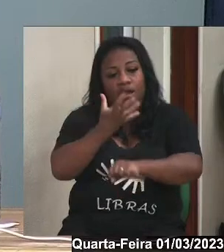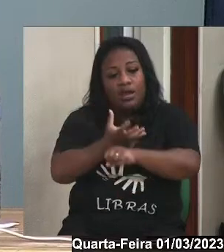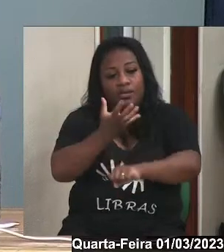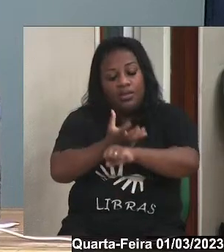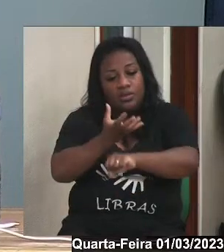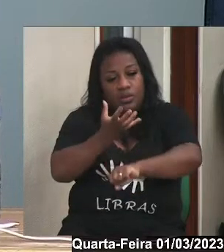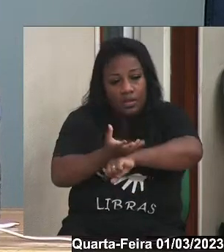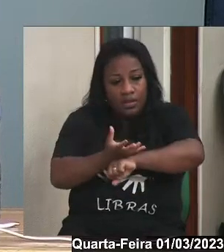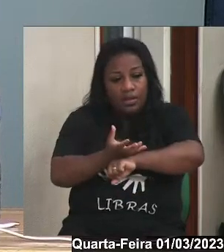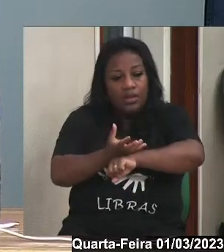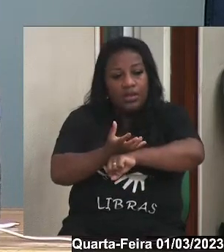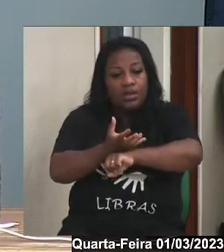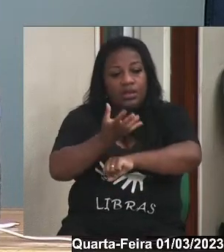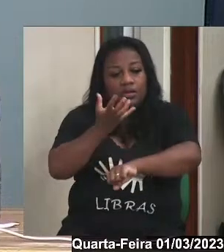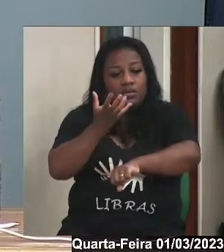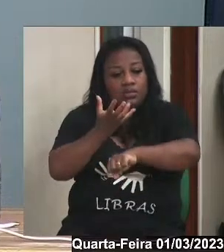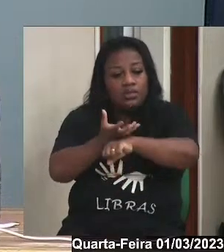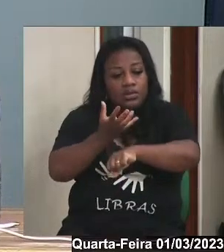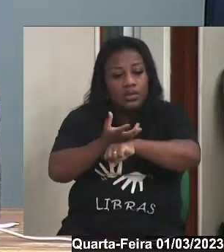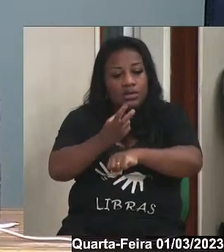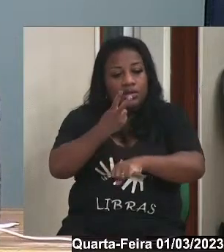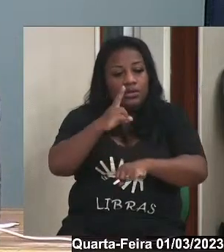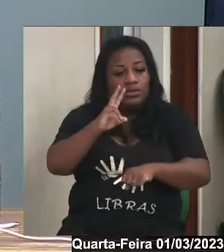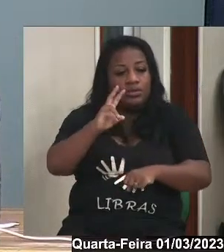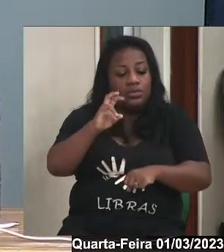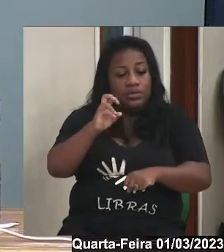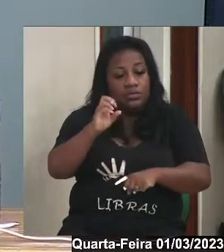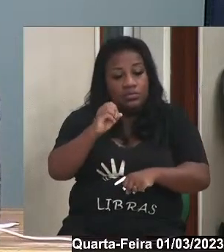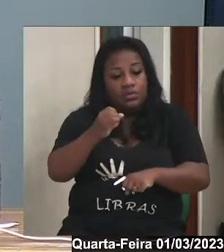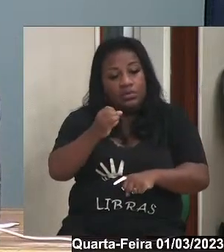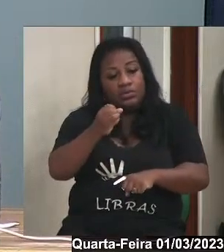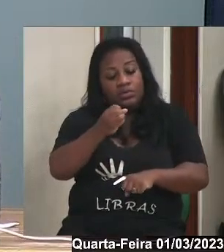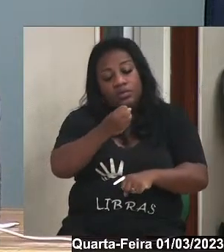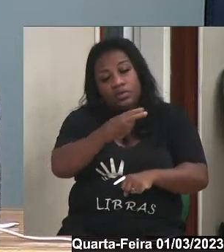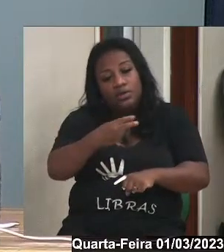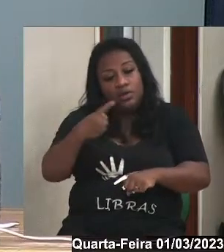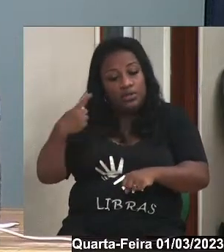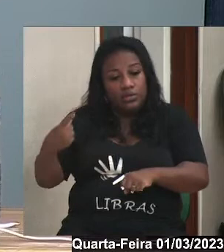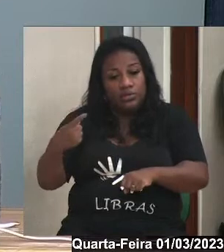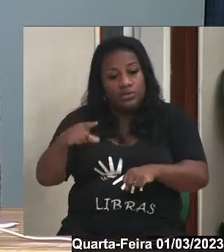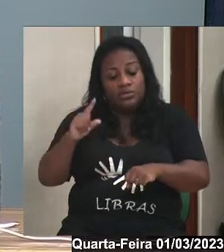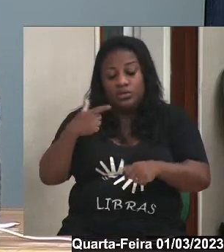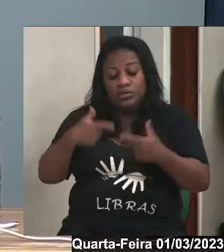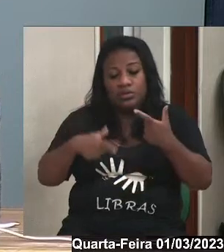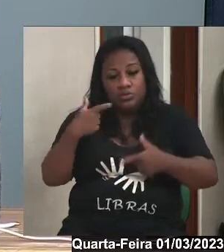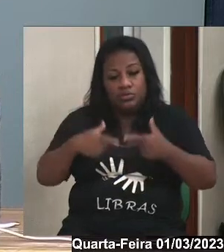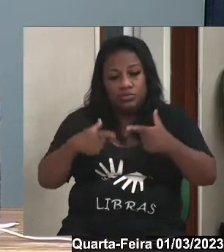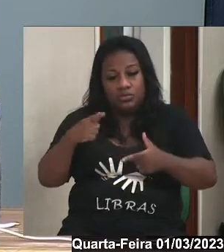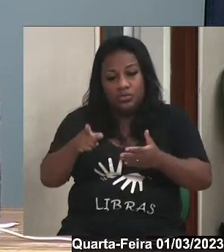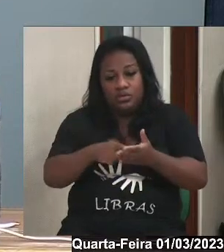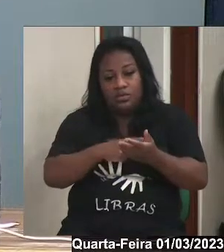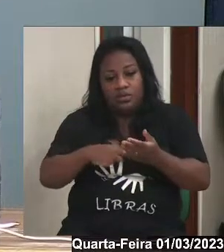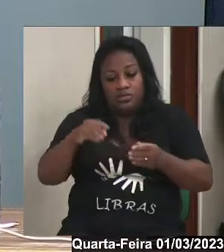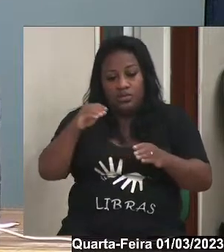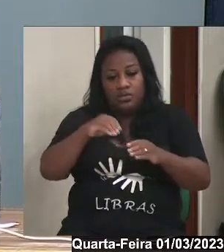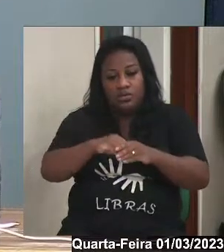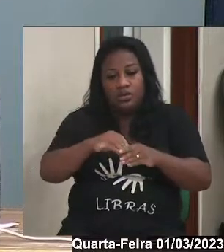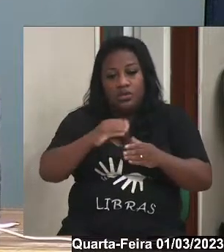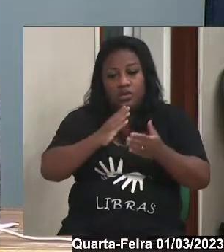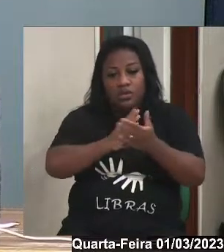número 3/2006, de 22 de abril de 2021, de outras providências. Em discussão, não havendo discussão, foi a